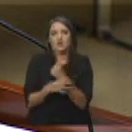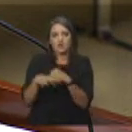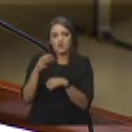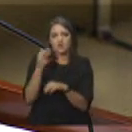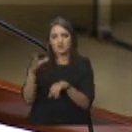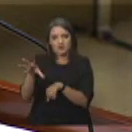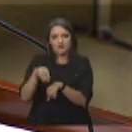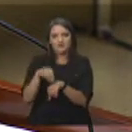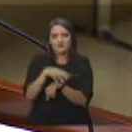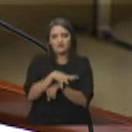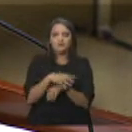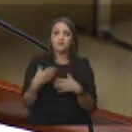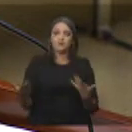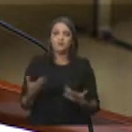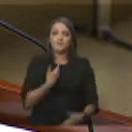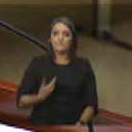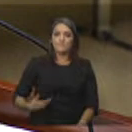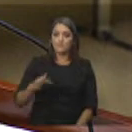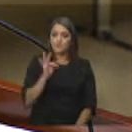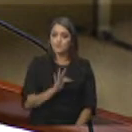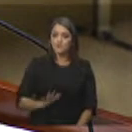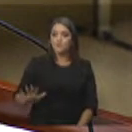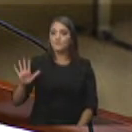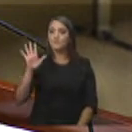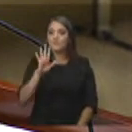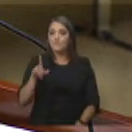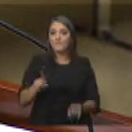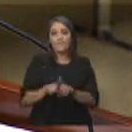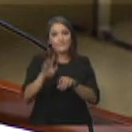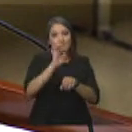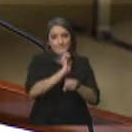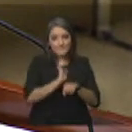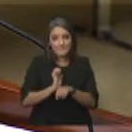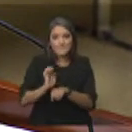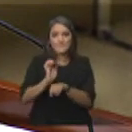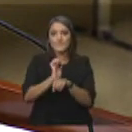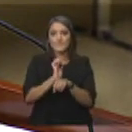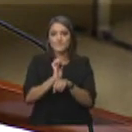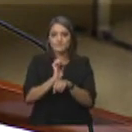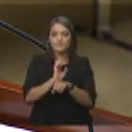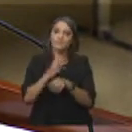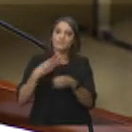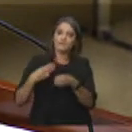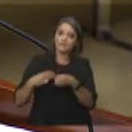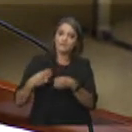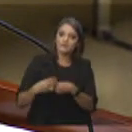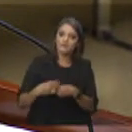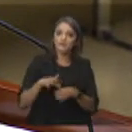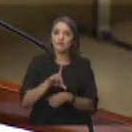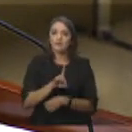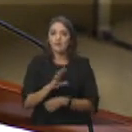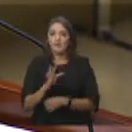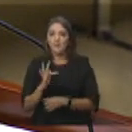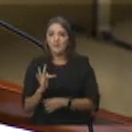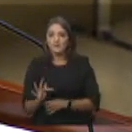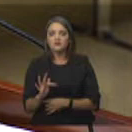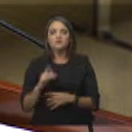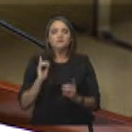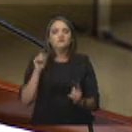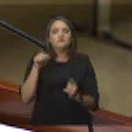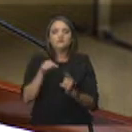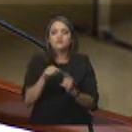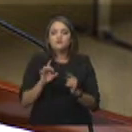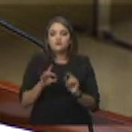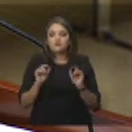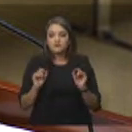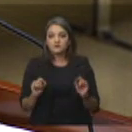Portanto, o objetivo do governo federal e também do governo estadual, dos governos estaduais, municipais e também distrital, é única e